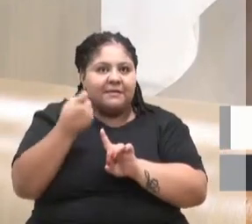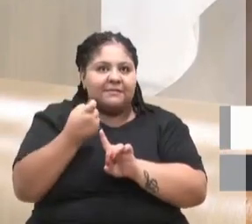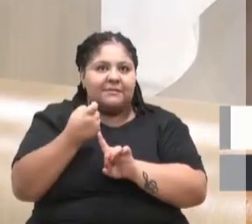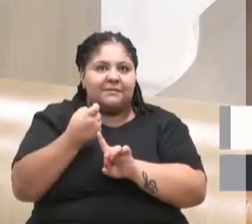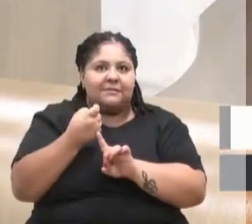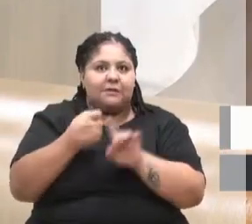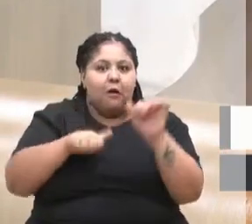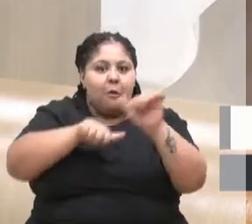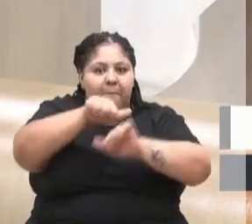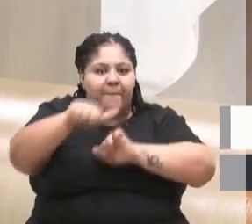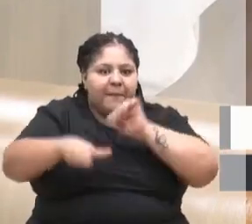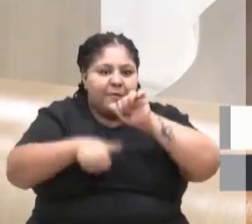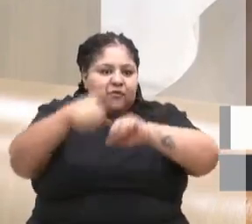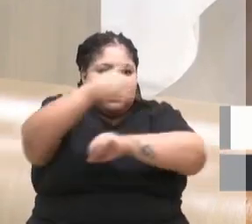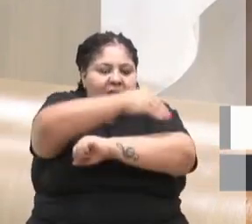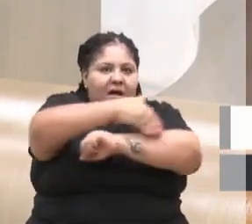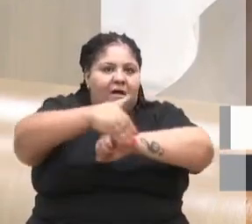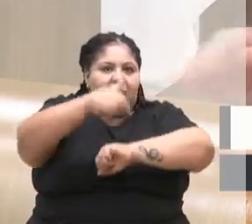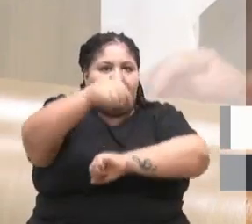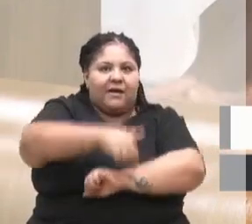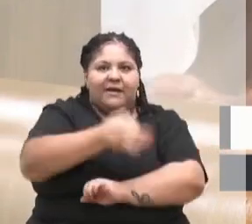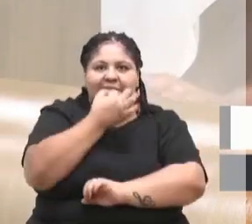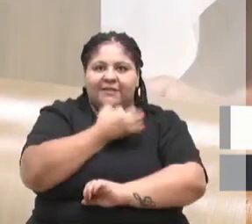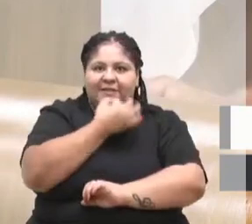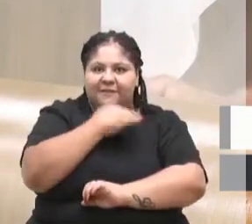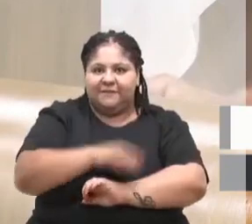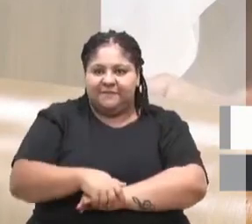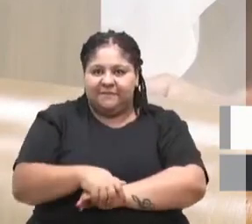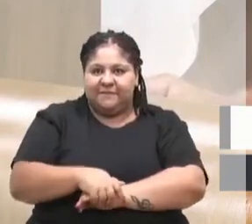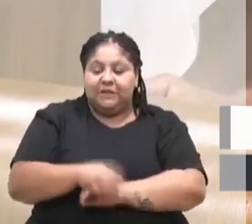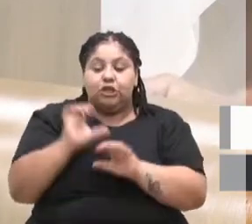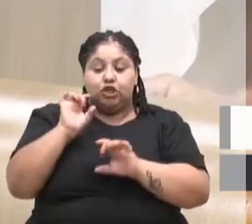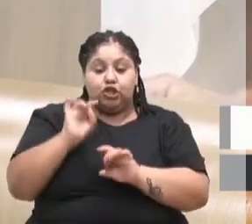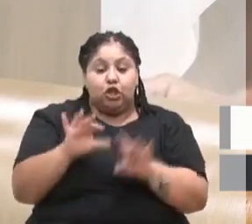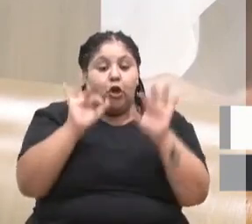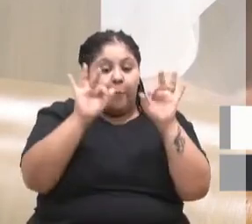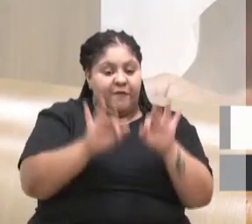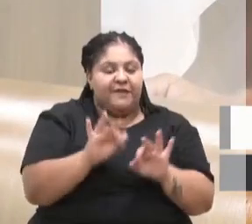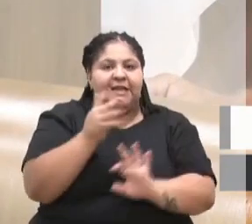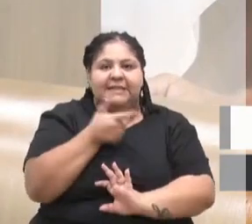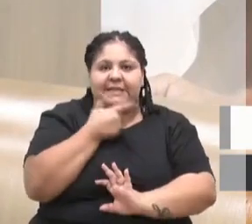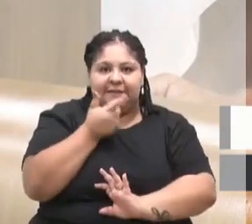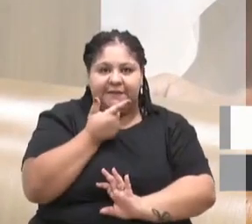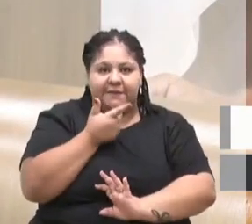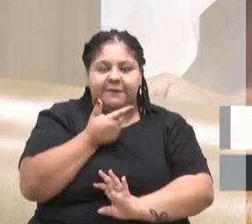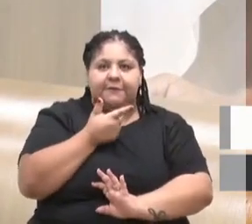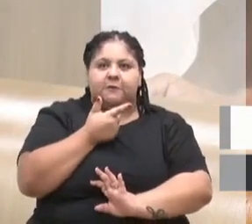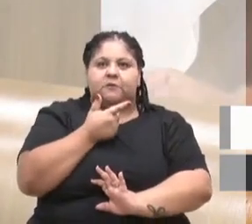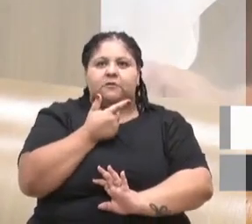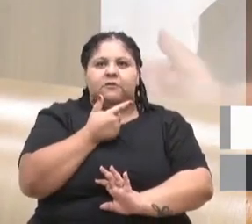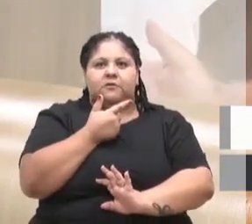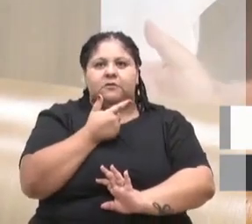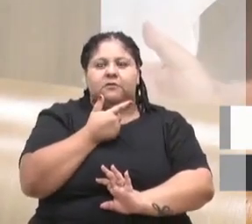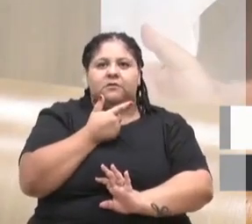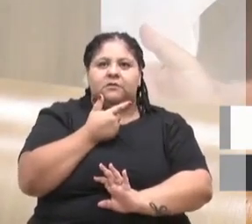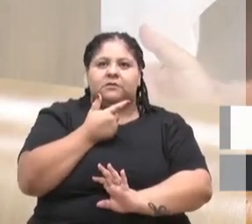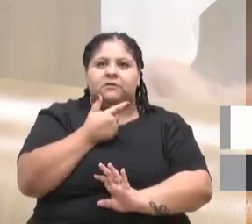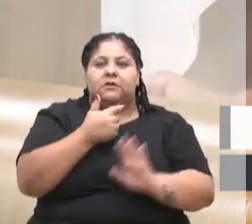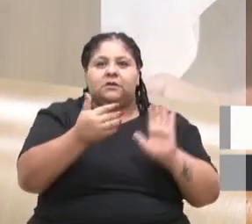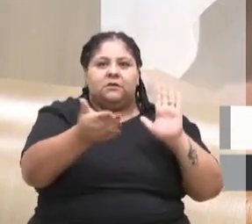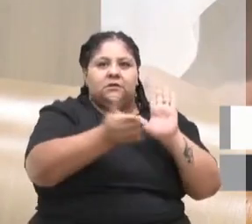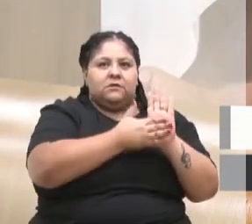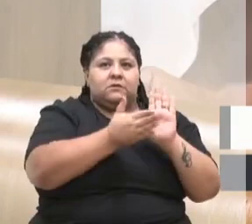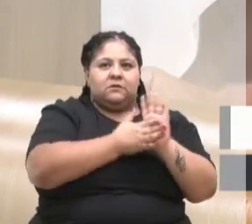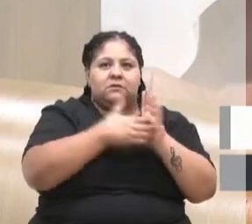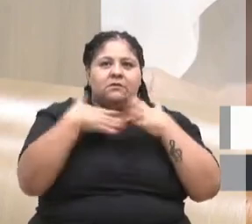importantes e que nós estamos juntos. E só para finalizar, dizer que a proposta da